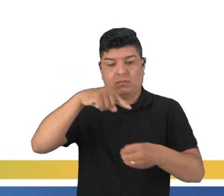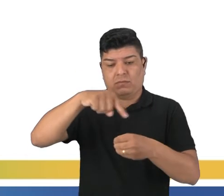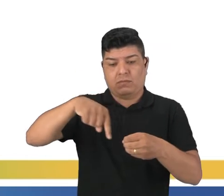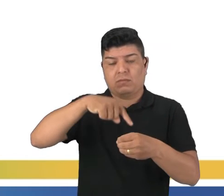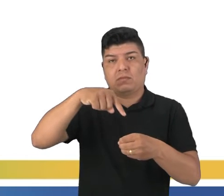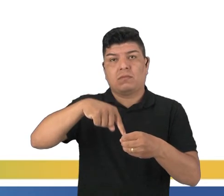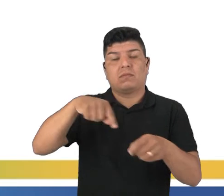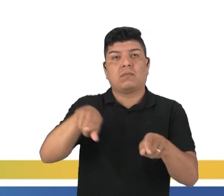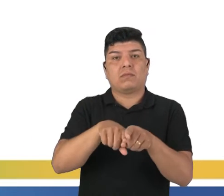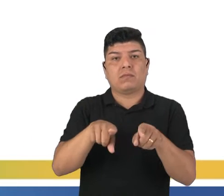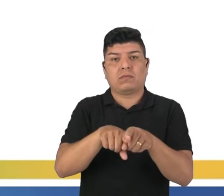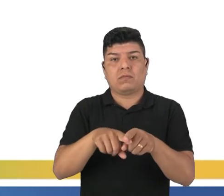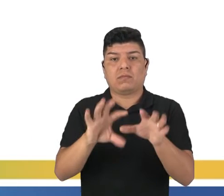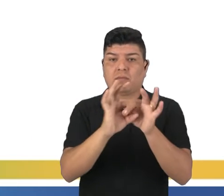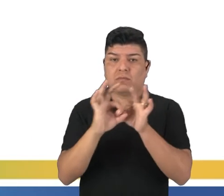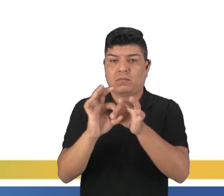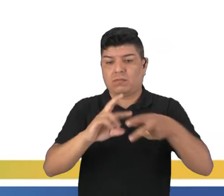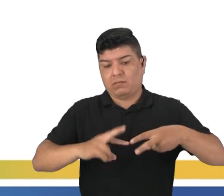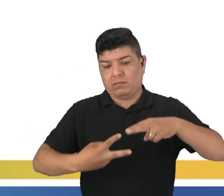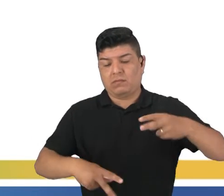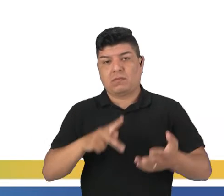fita de DNA original.